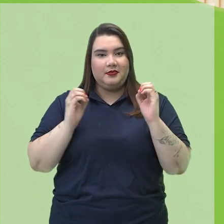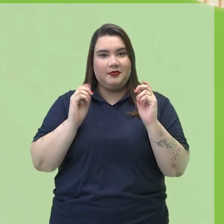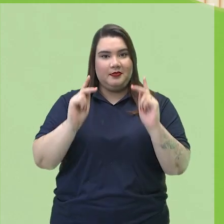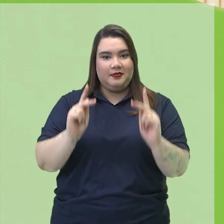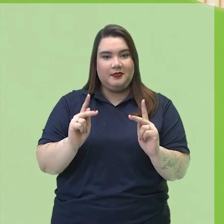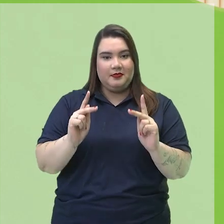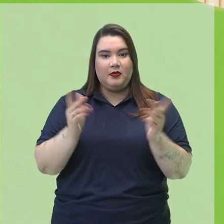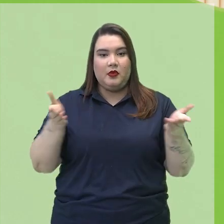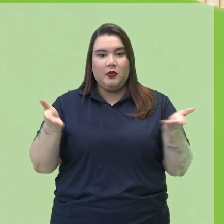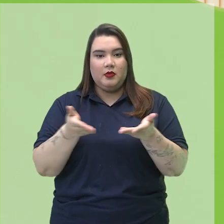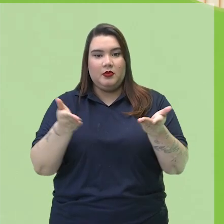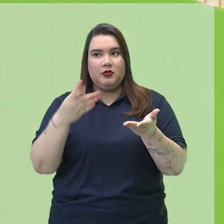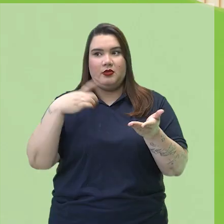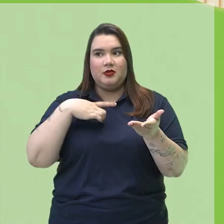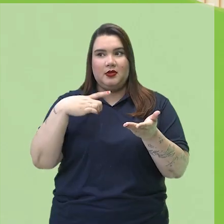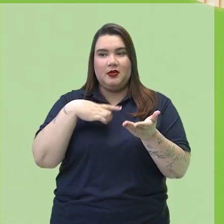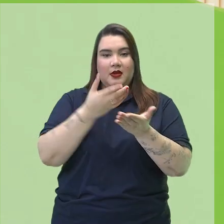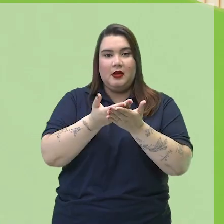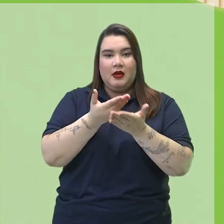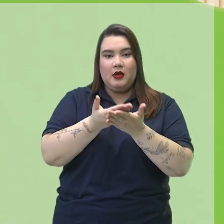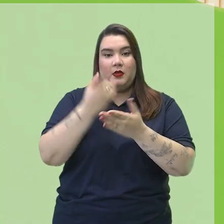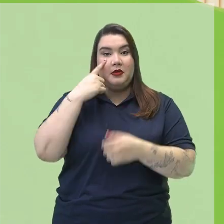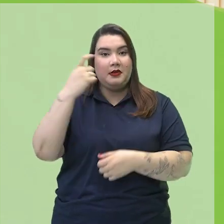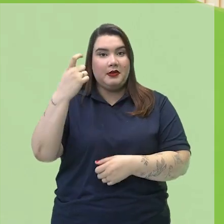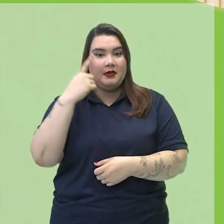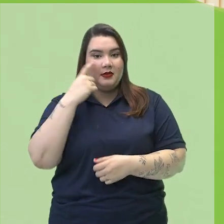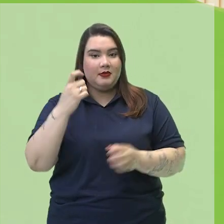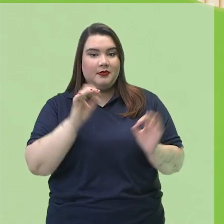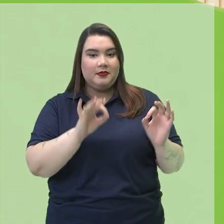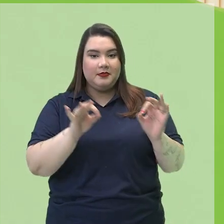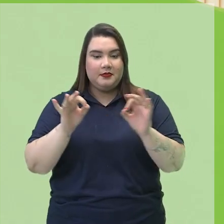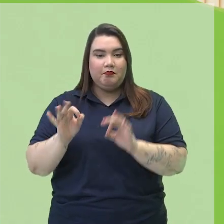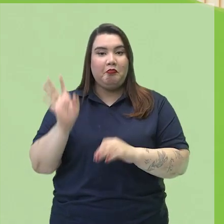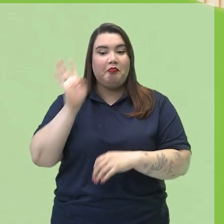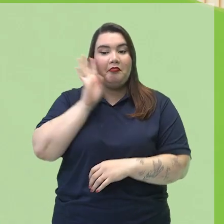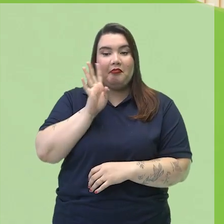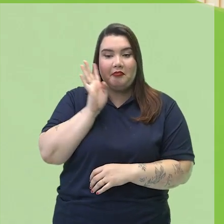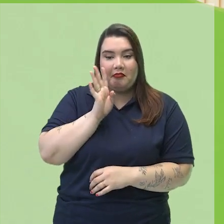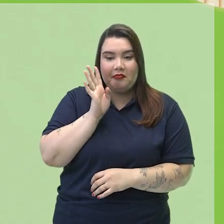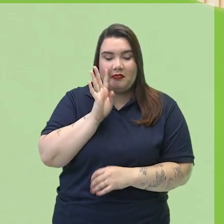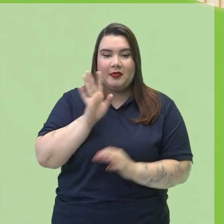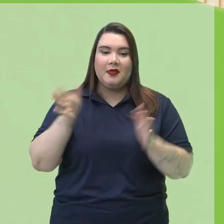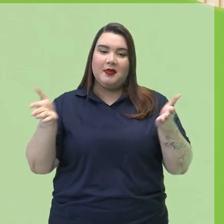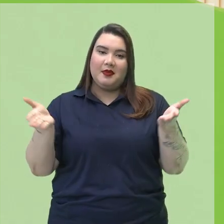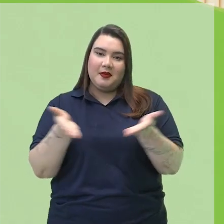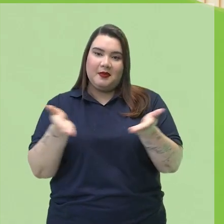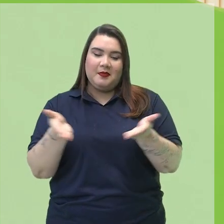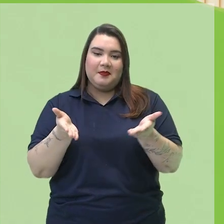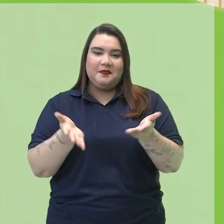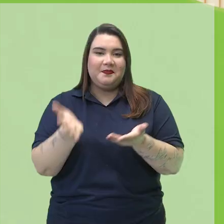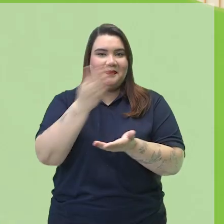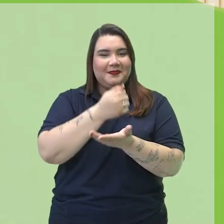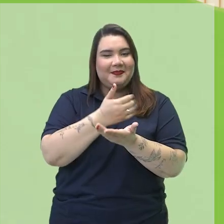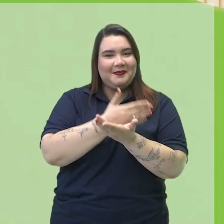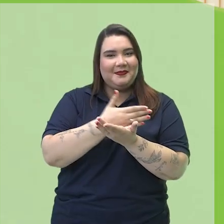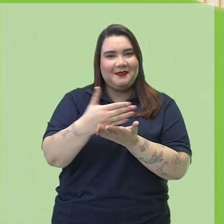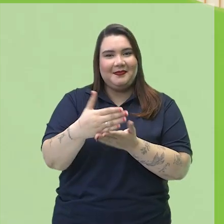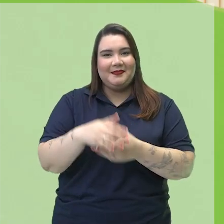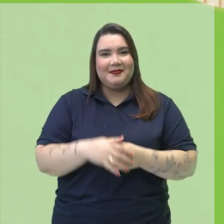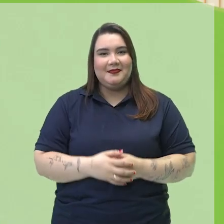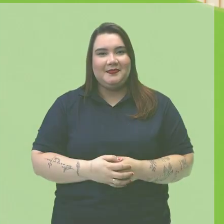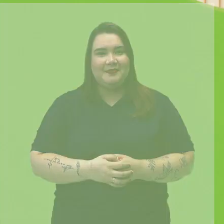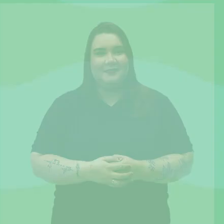pessoal, teremos hoje uma aula muito interessante, né? Muito legal. Então, vamos dar início à nossa